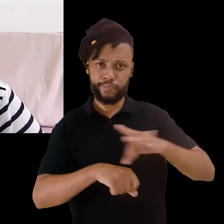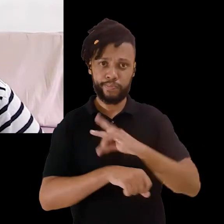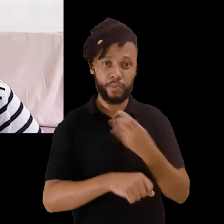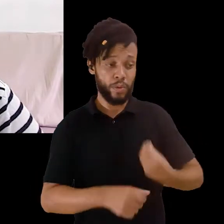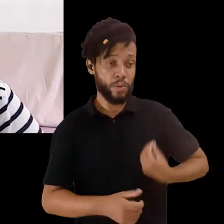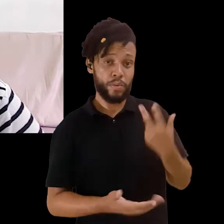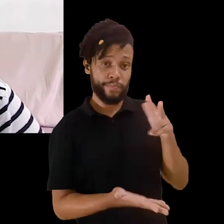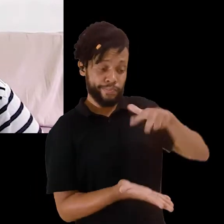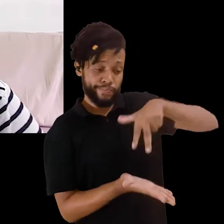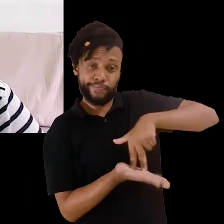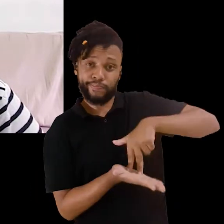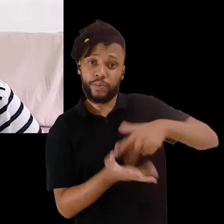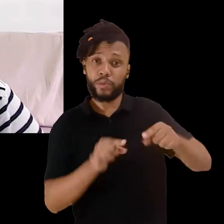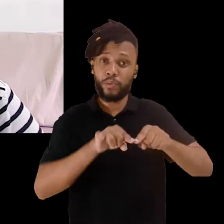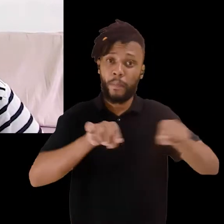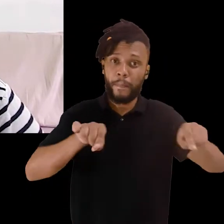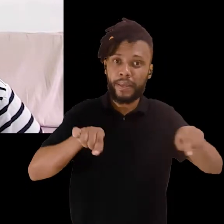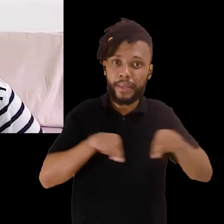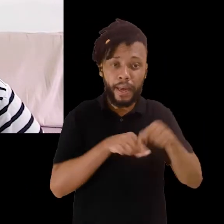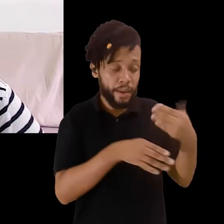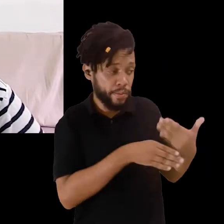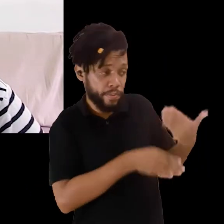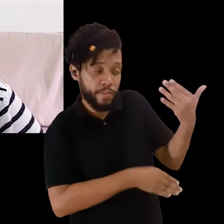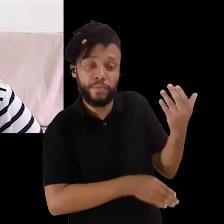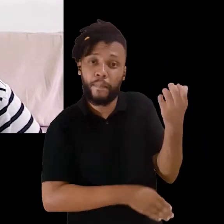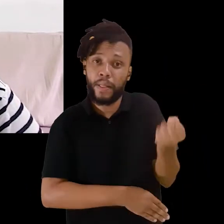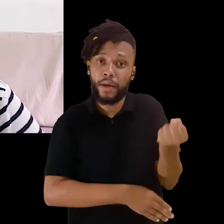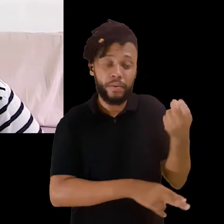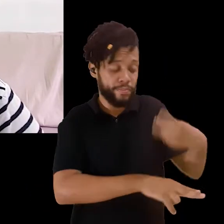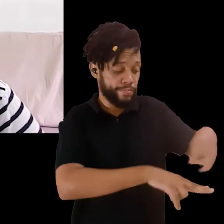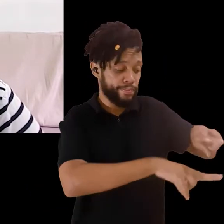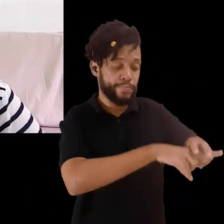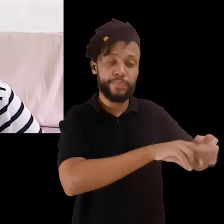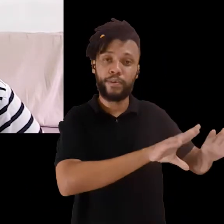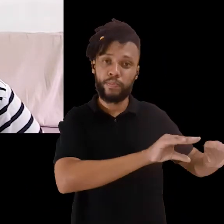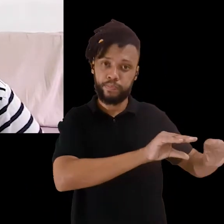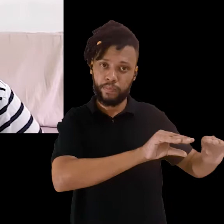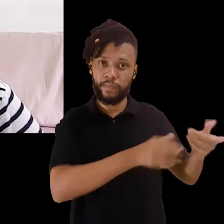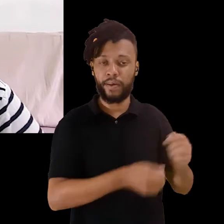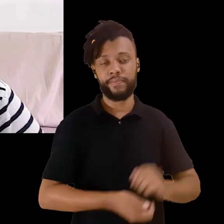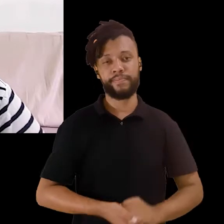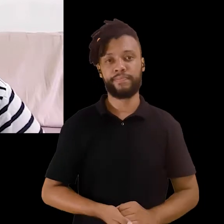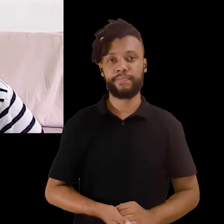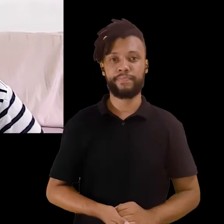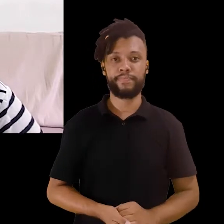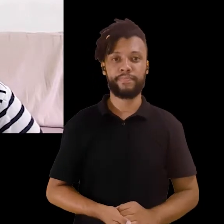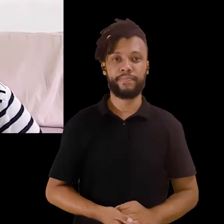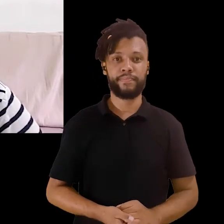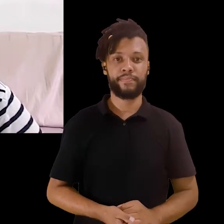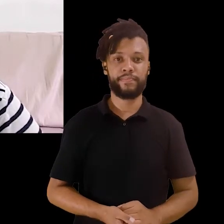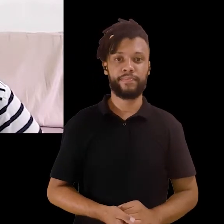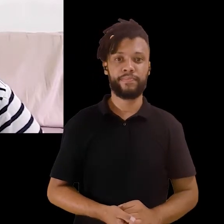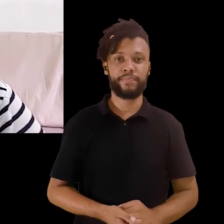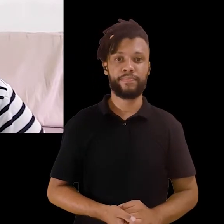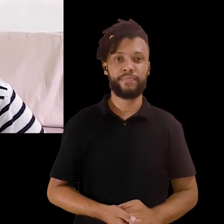ao fundo de cor clara, sem decoração, com um sofá.